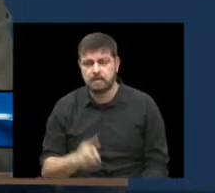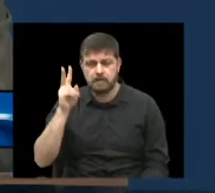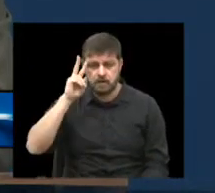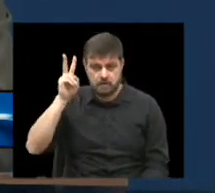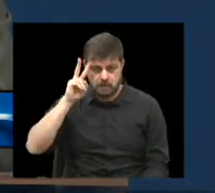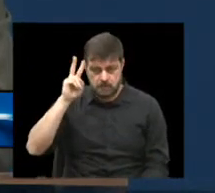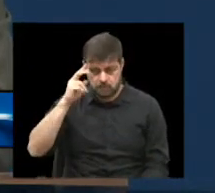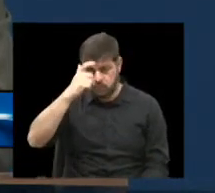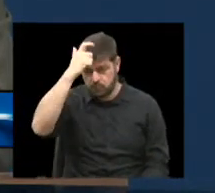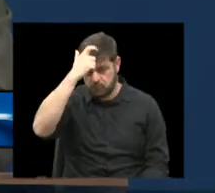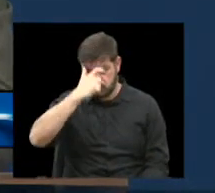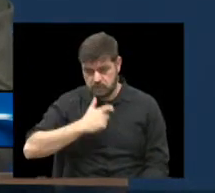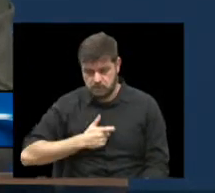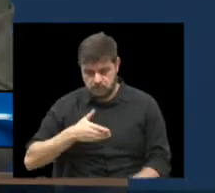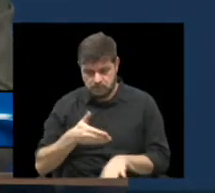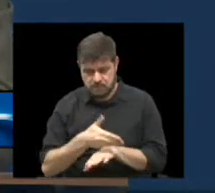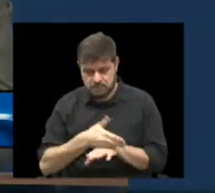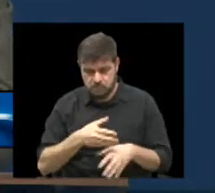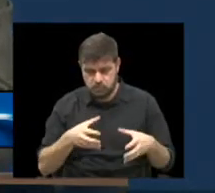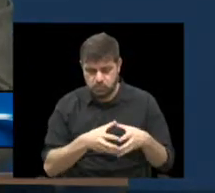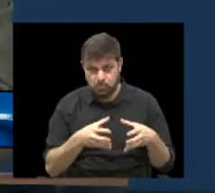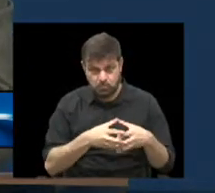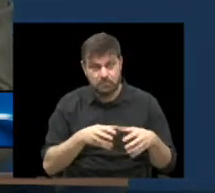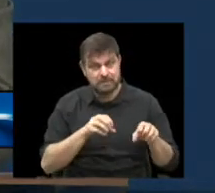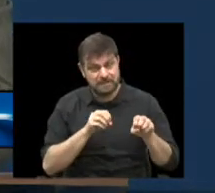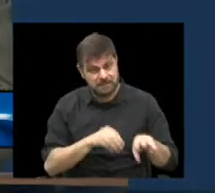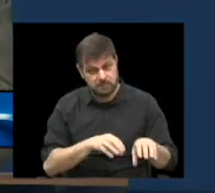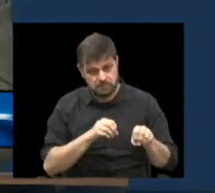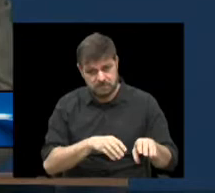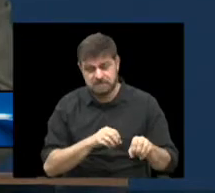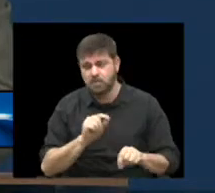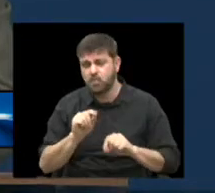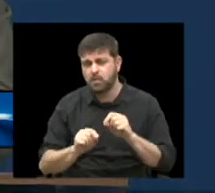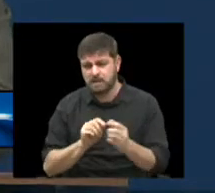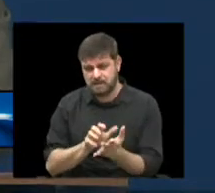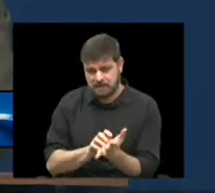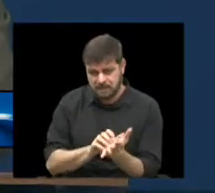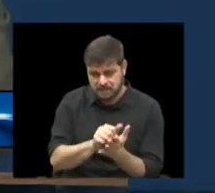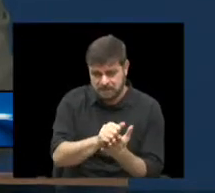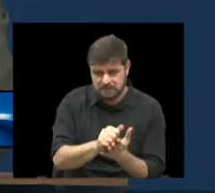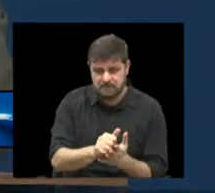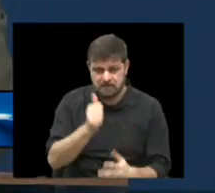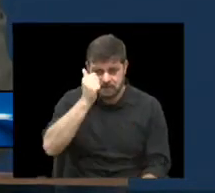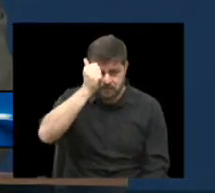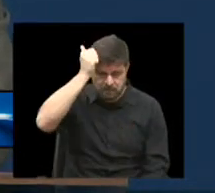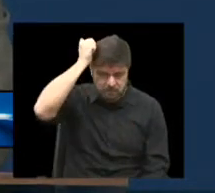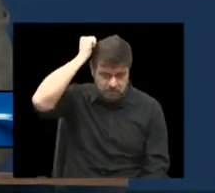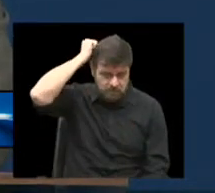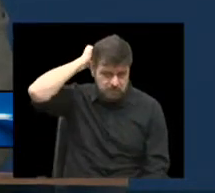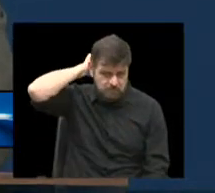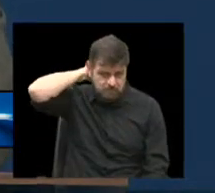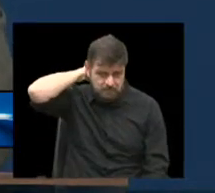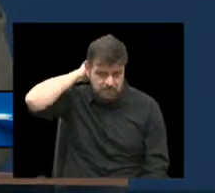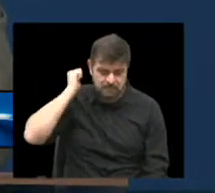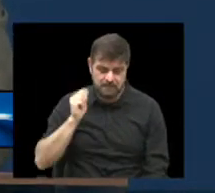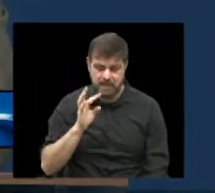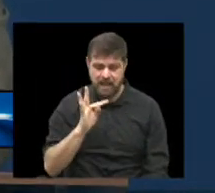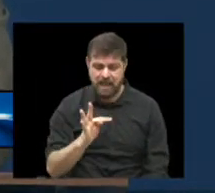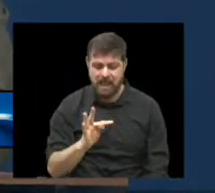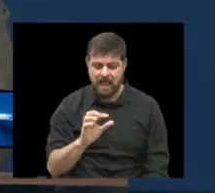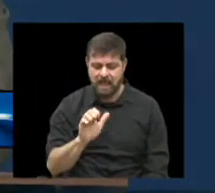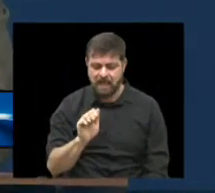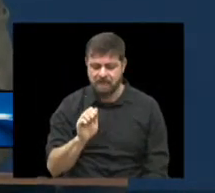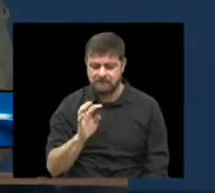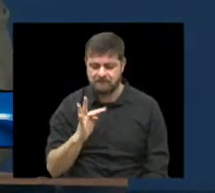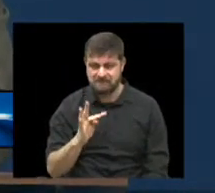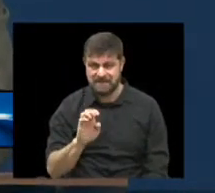e como membro da Comissão de Educação, as inscrições para o vestibular do 2º semestre da FATEC, que